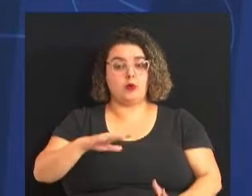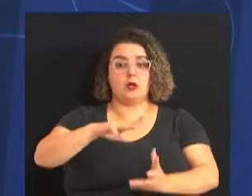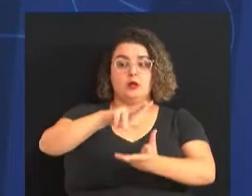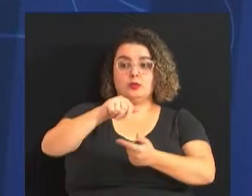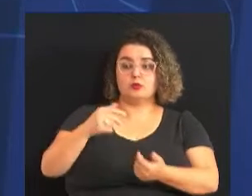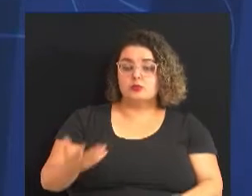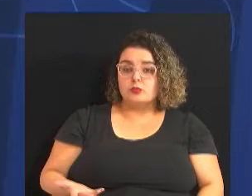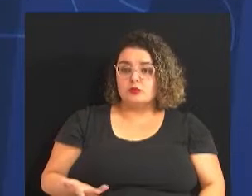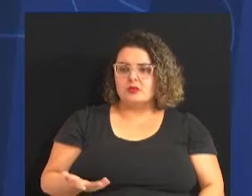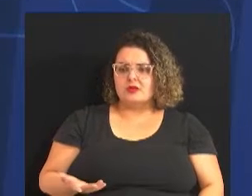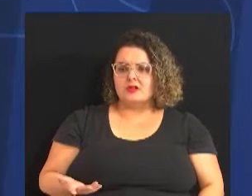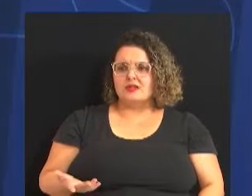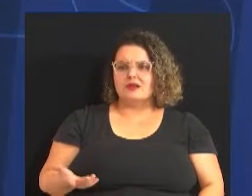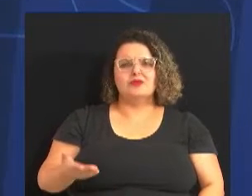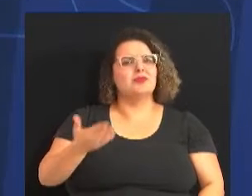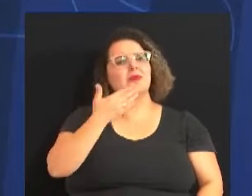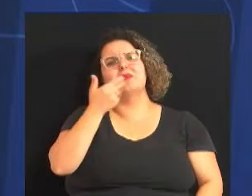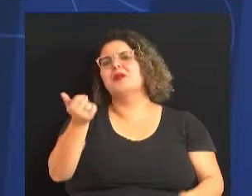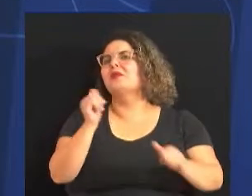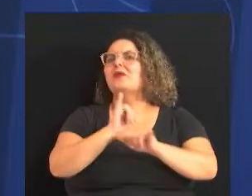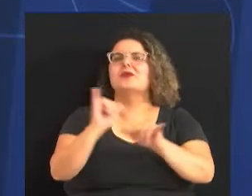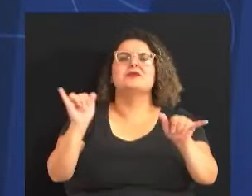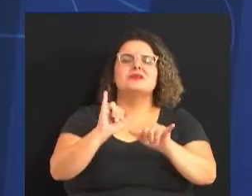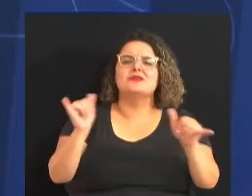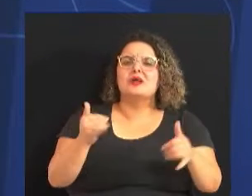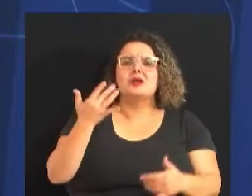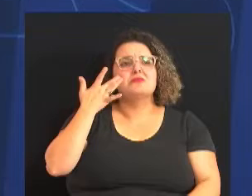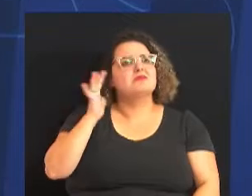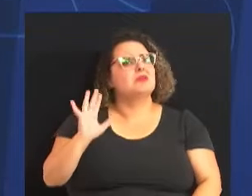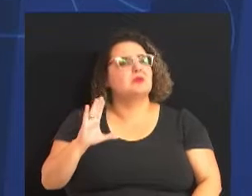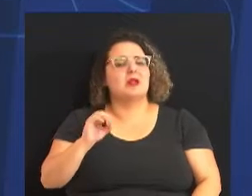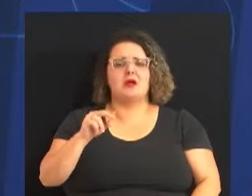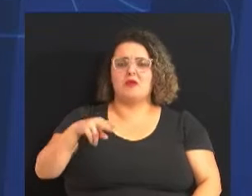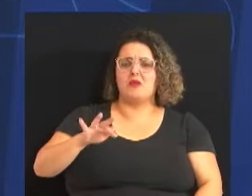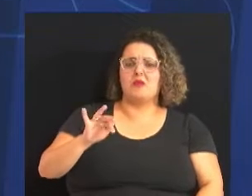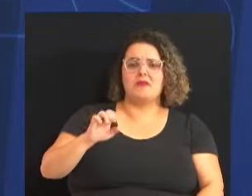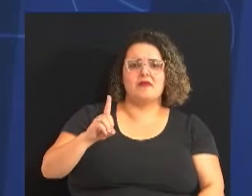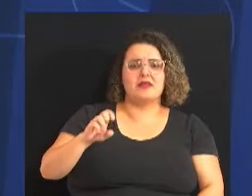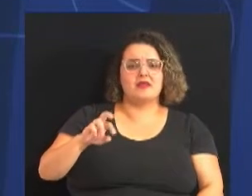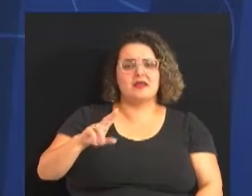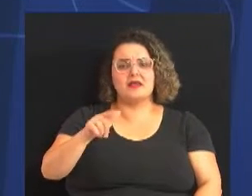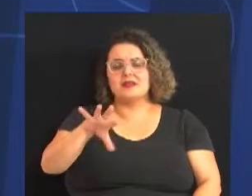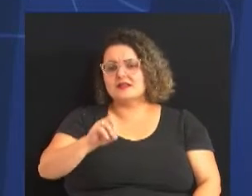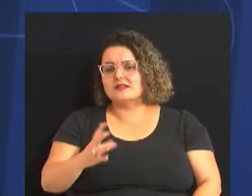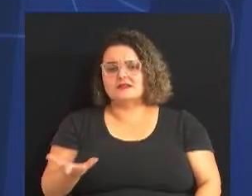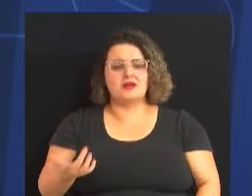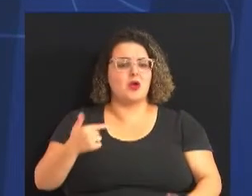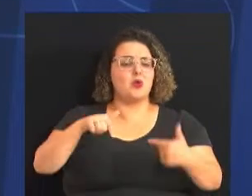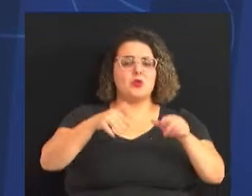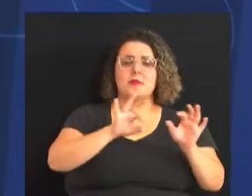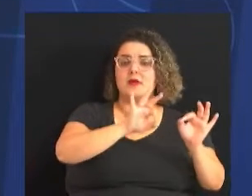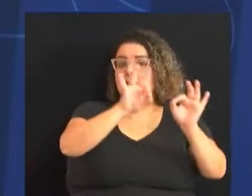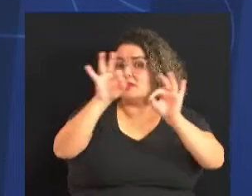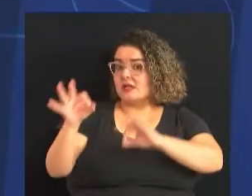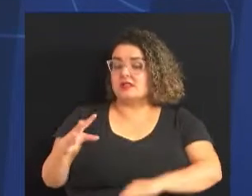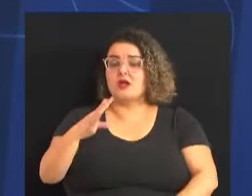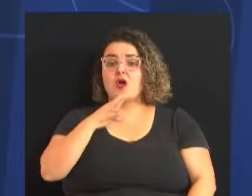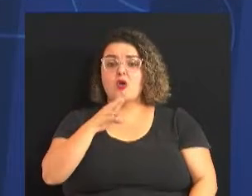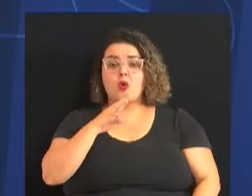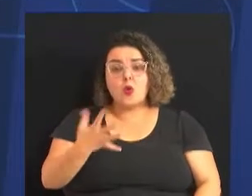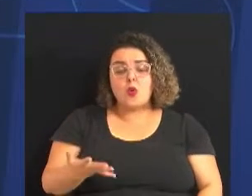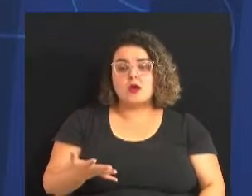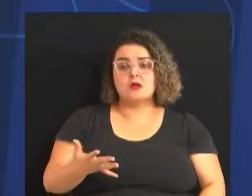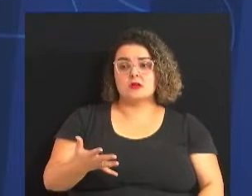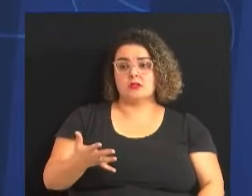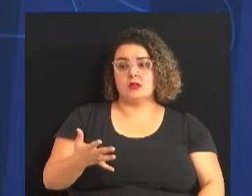ser melhor divulgado, não sei se pela confederação, fazer um trabalho para as pessoas assistirem, conhecerem os atletas